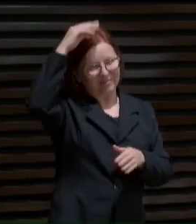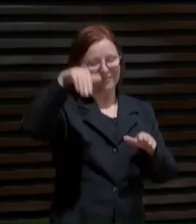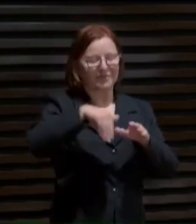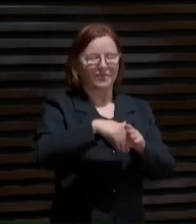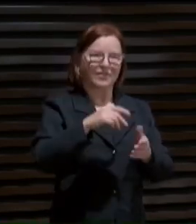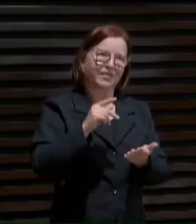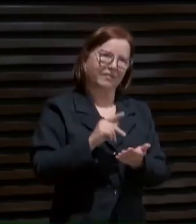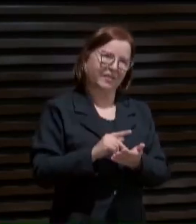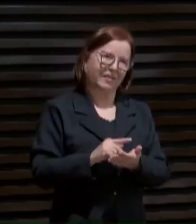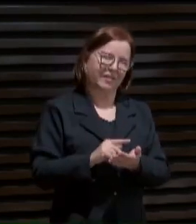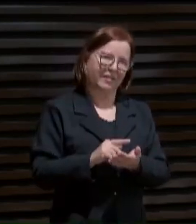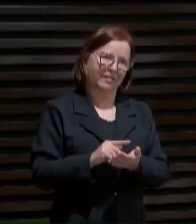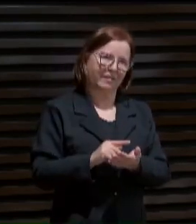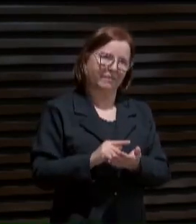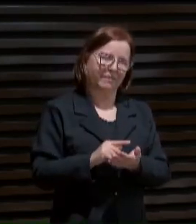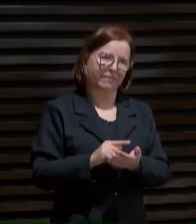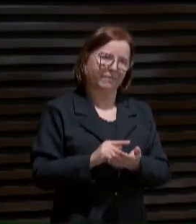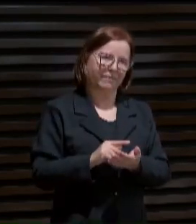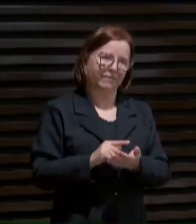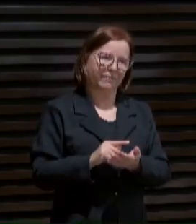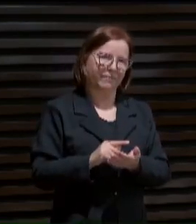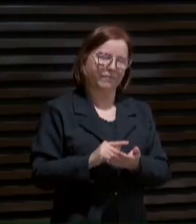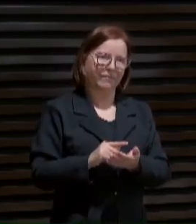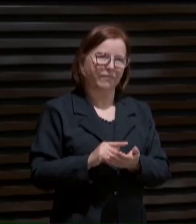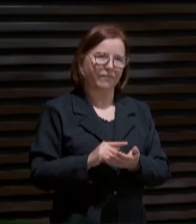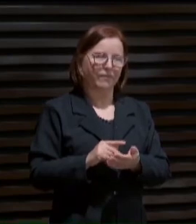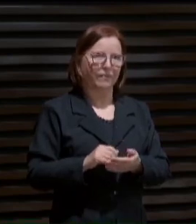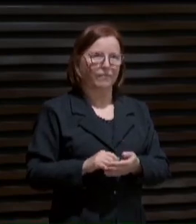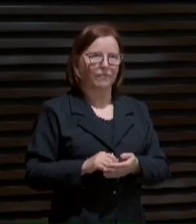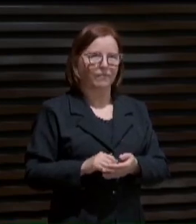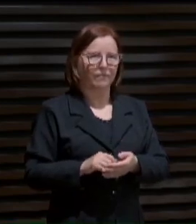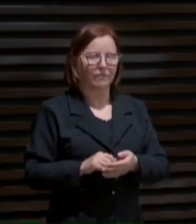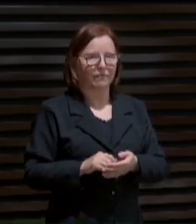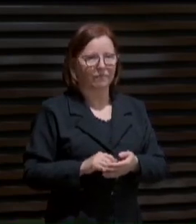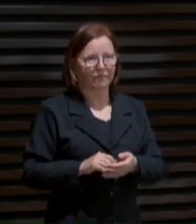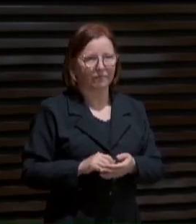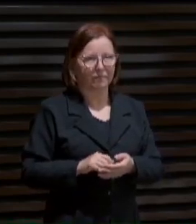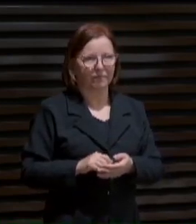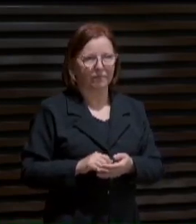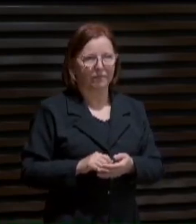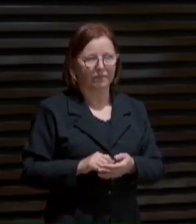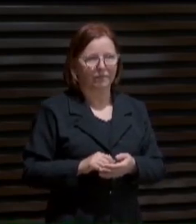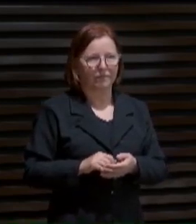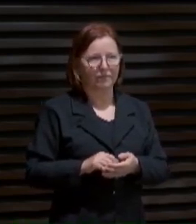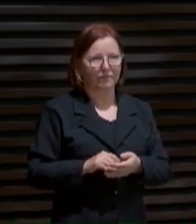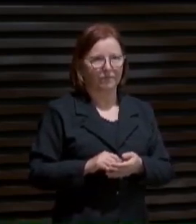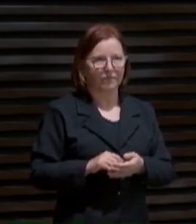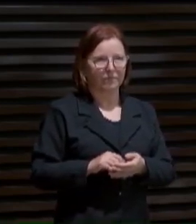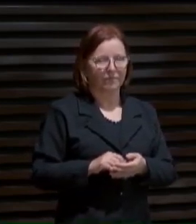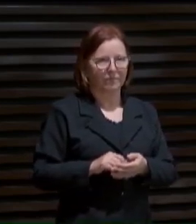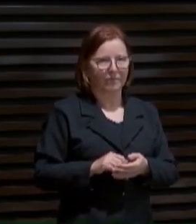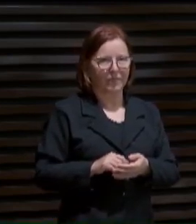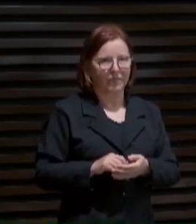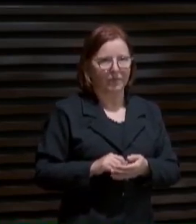não dá para dissociar não dá para nós recebermos a salvação de Deus e negar Mas o senhorio dele sobre